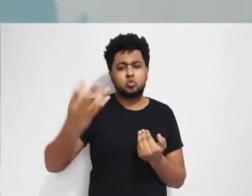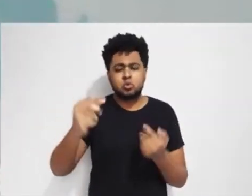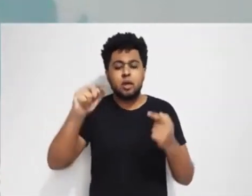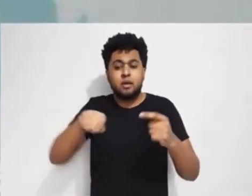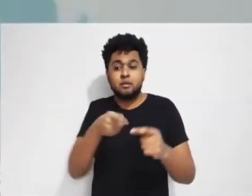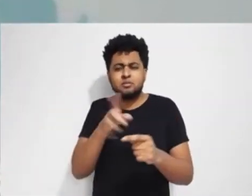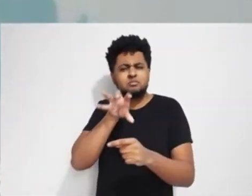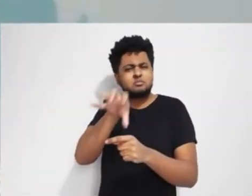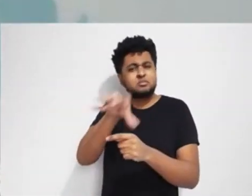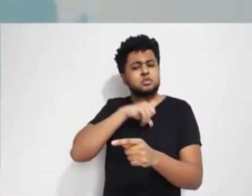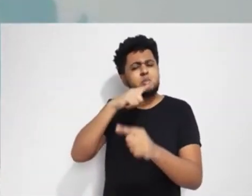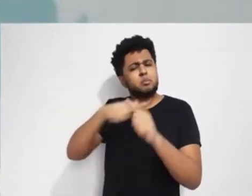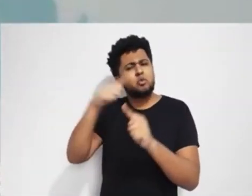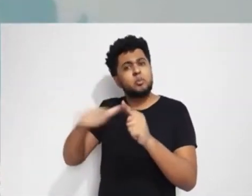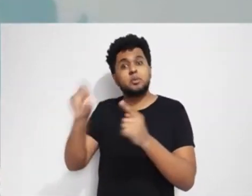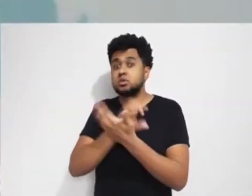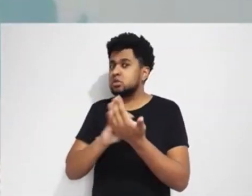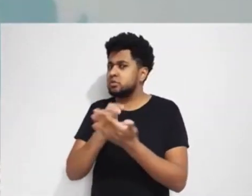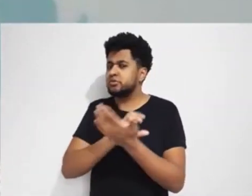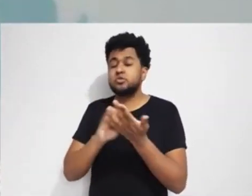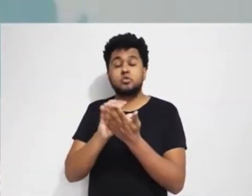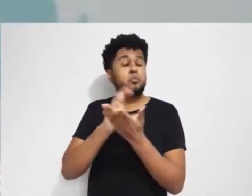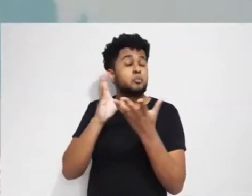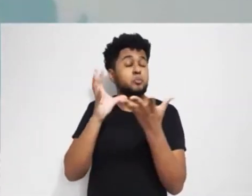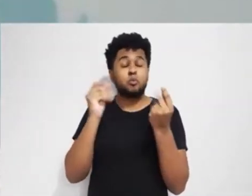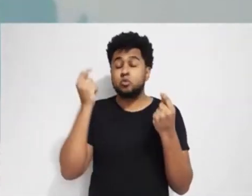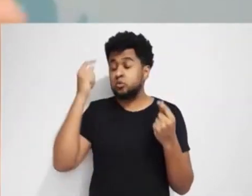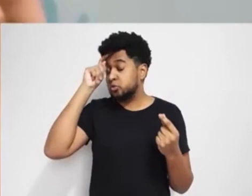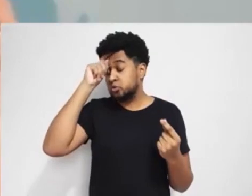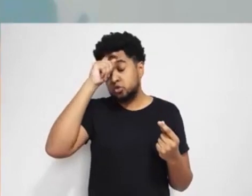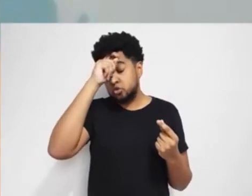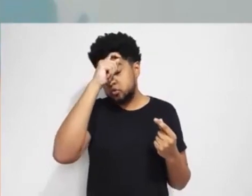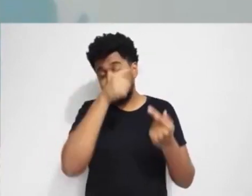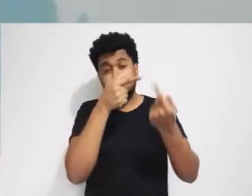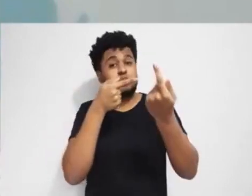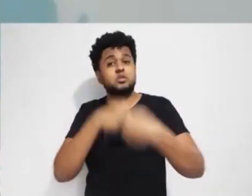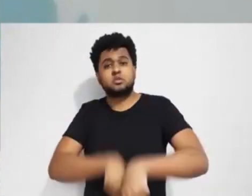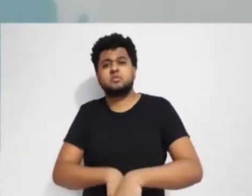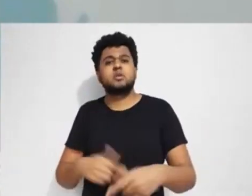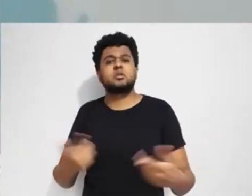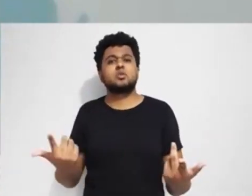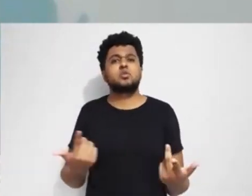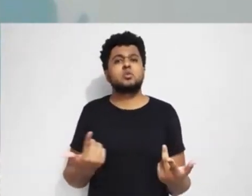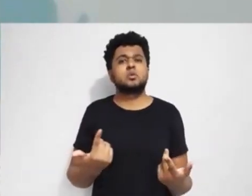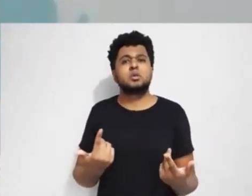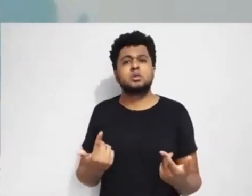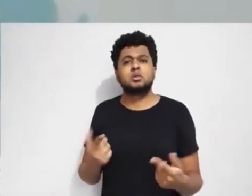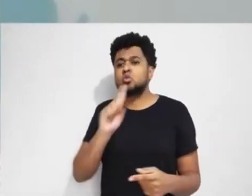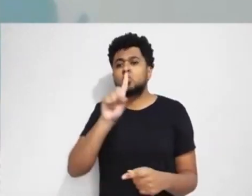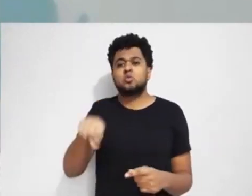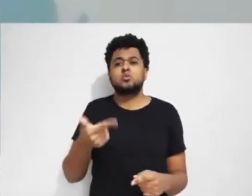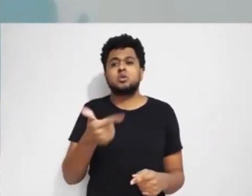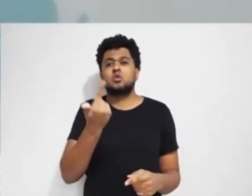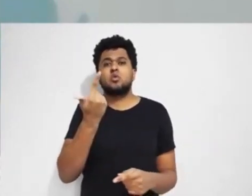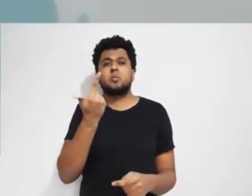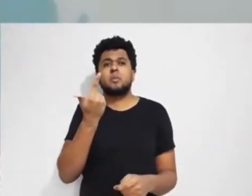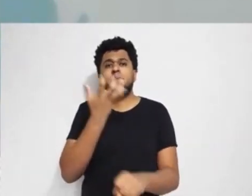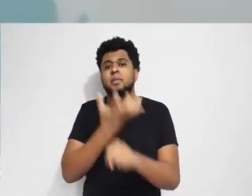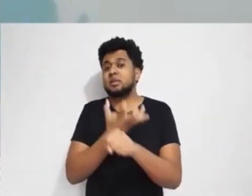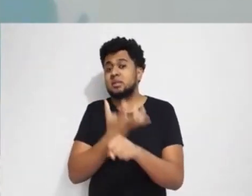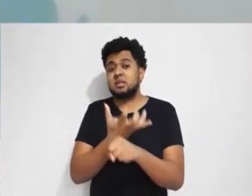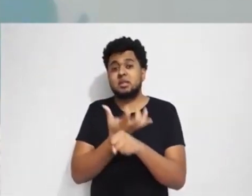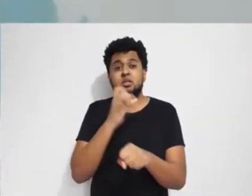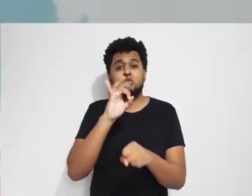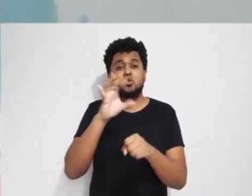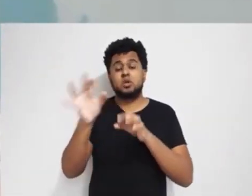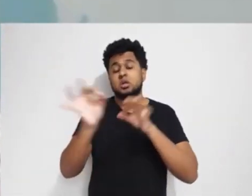geram problemas científicos complexos, desafiadores, e não tem como uma disciplina só resolver os problemas. Não